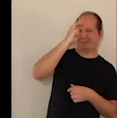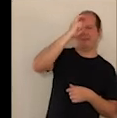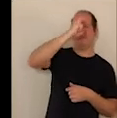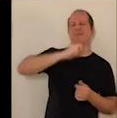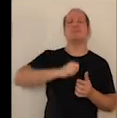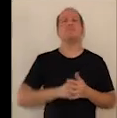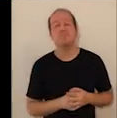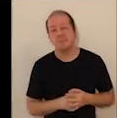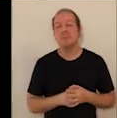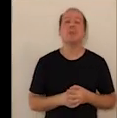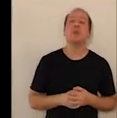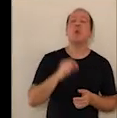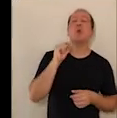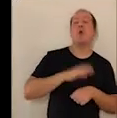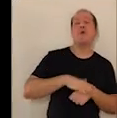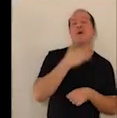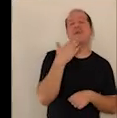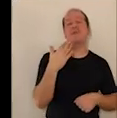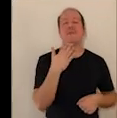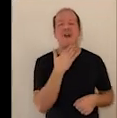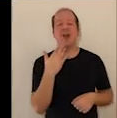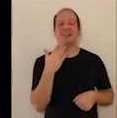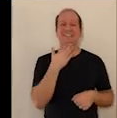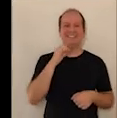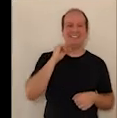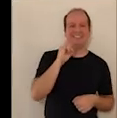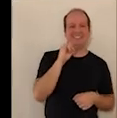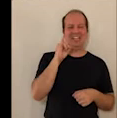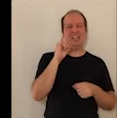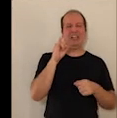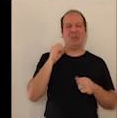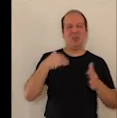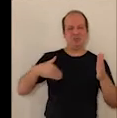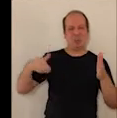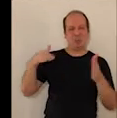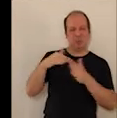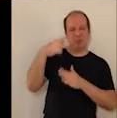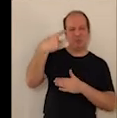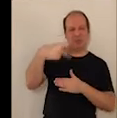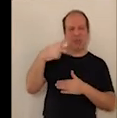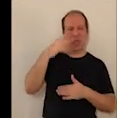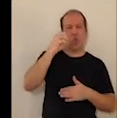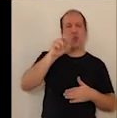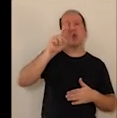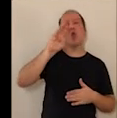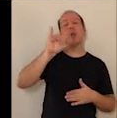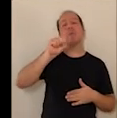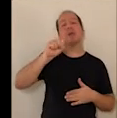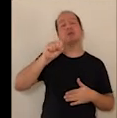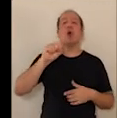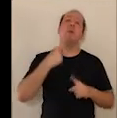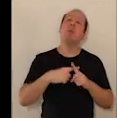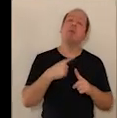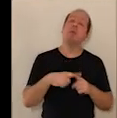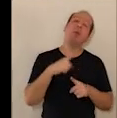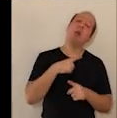Não sabe o que é mais fácil? Um defunto torcido que alguém tirar um vintém de corbátio? Mas se veio até aqui é porque está